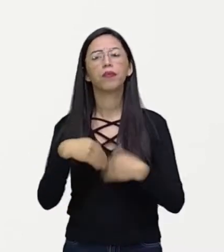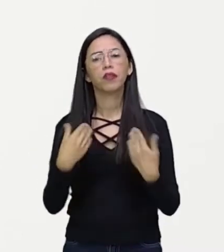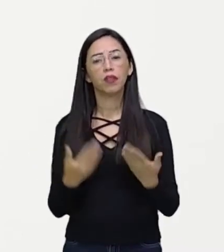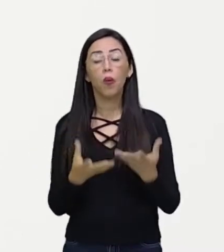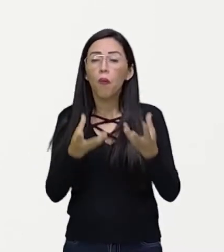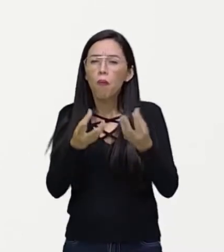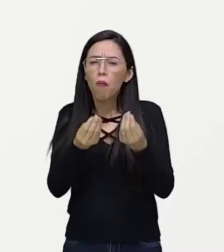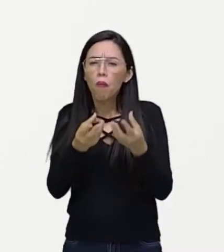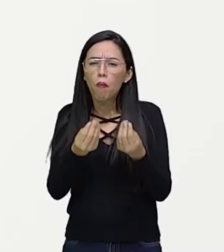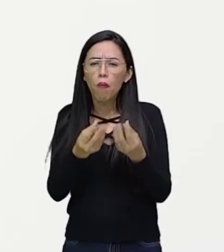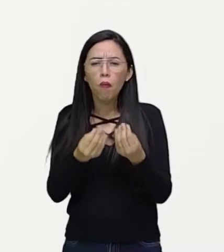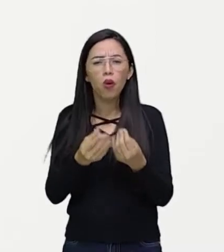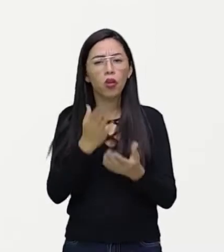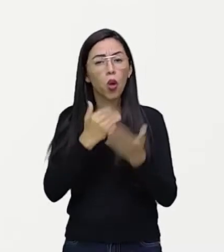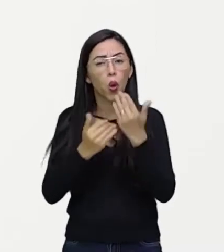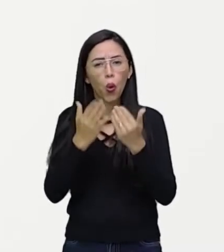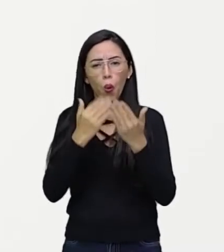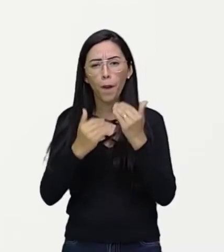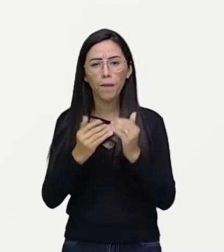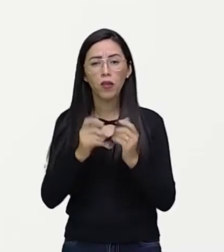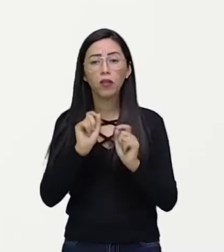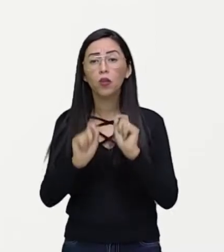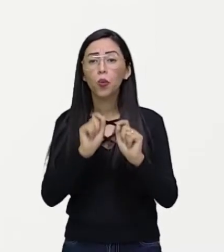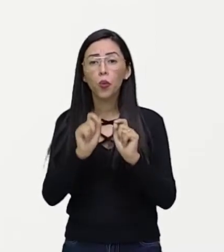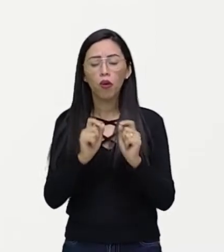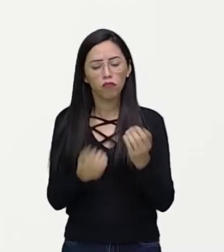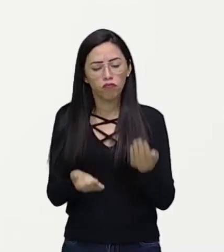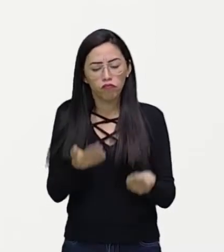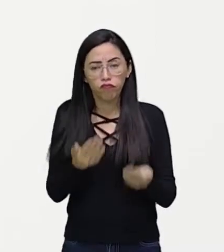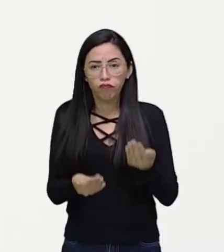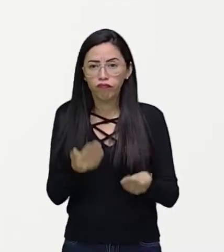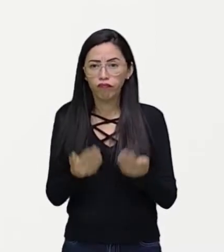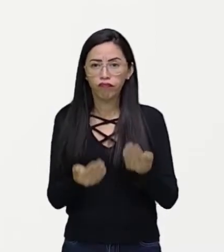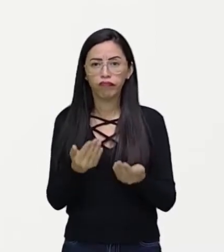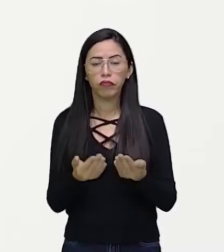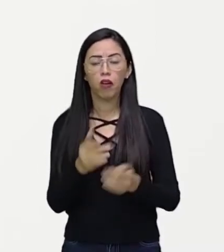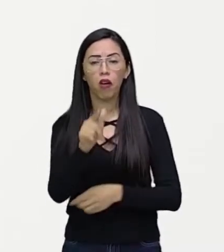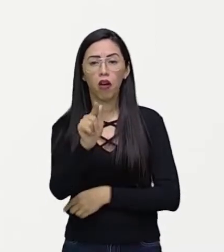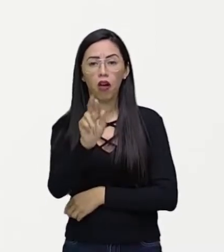são medidos por grama. Mas só existem esses